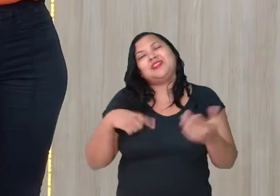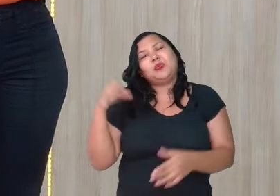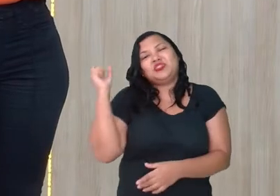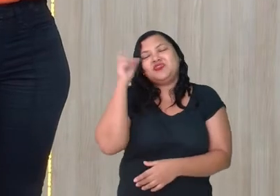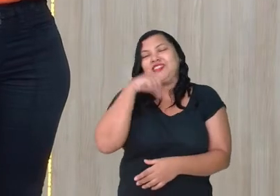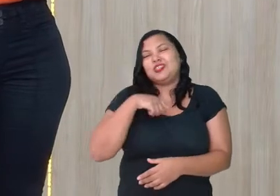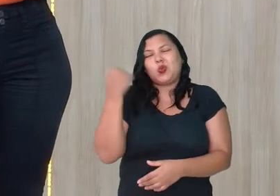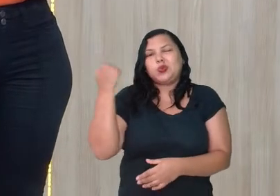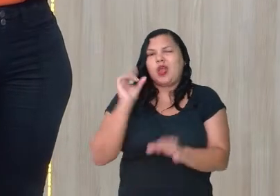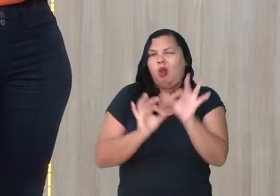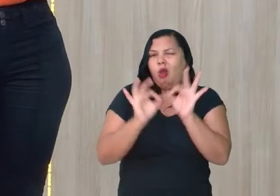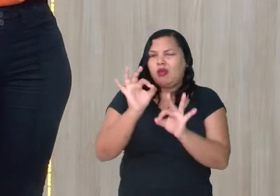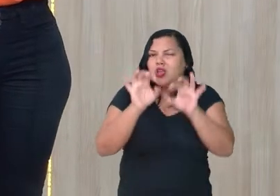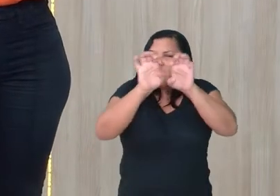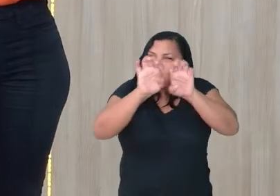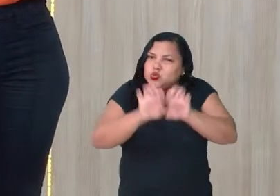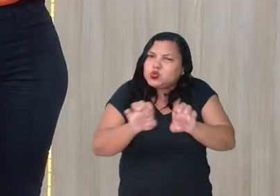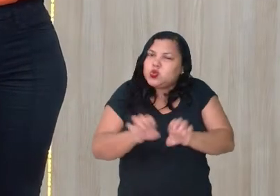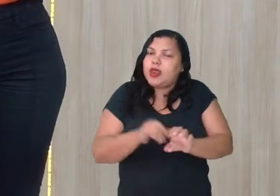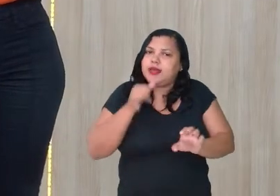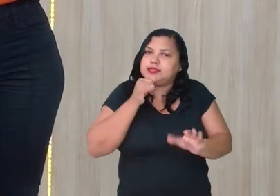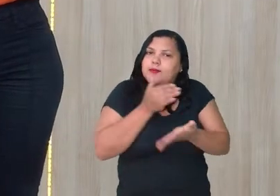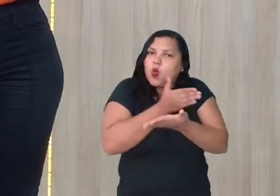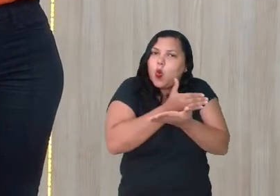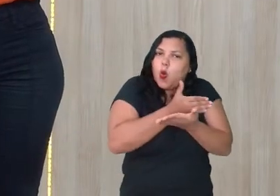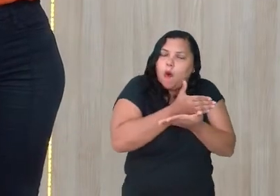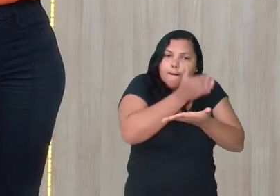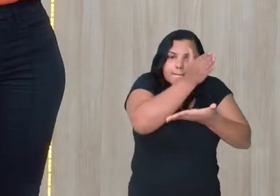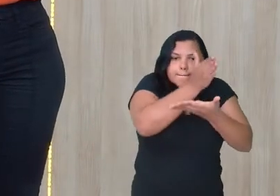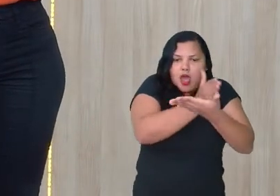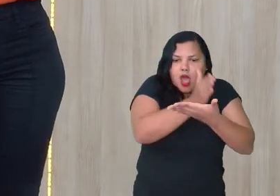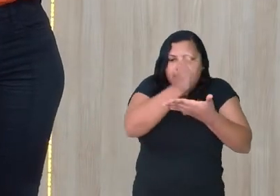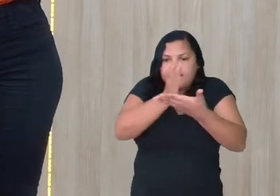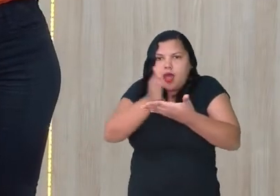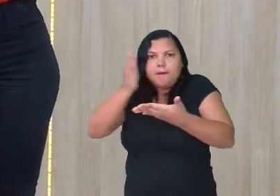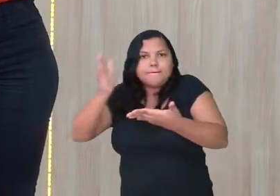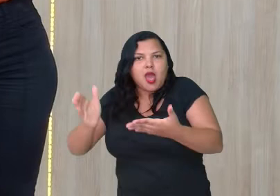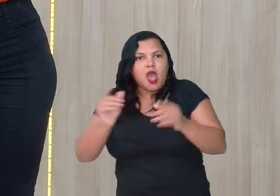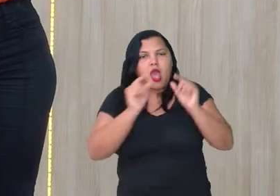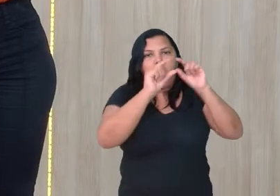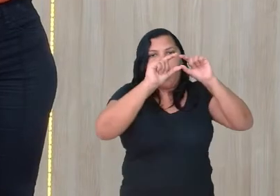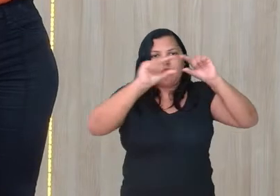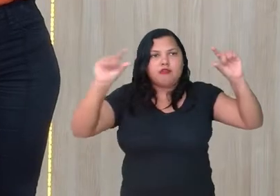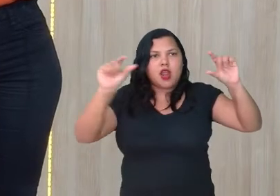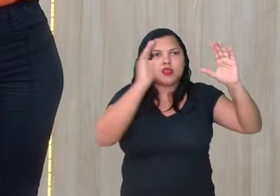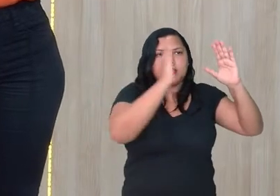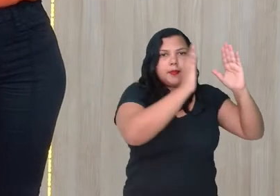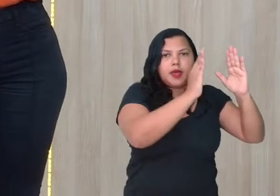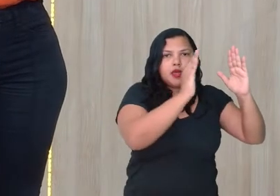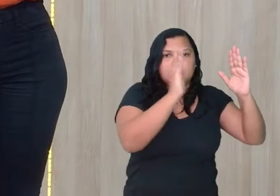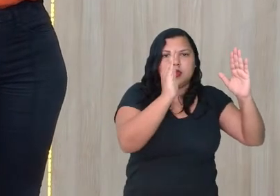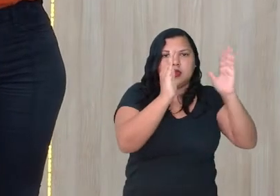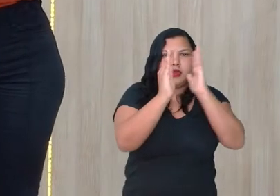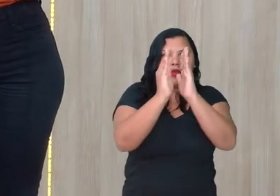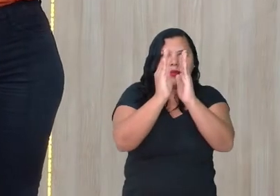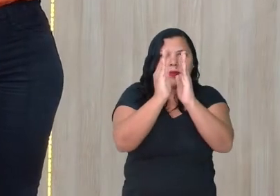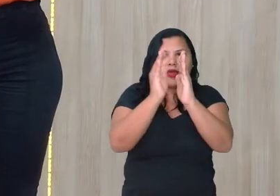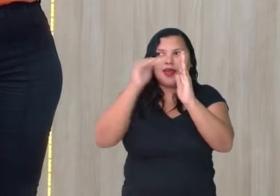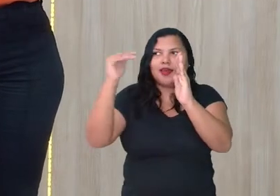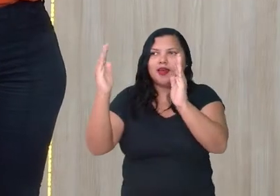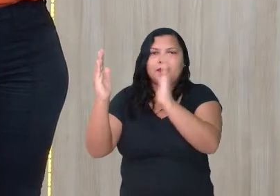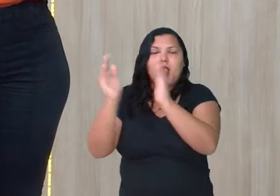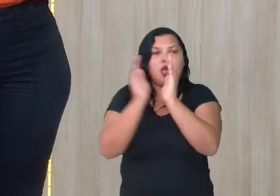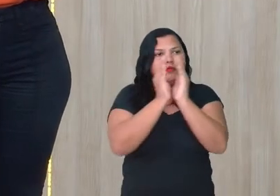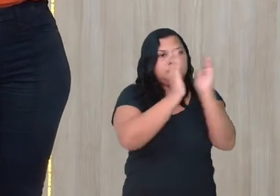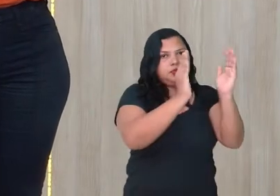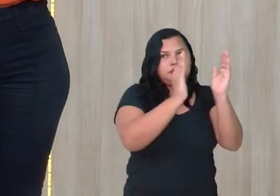corresponder, né? Aquela coisa que a gente utiliza o começo, o fim da palavra, o espaço para que a gente inicie uma outra palavra, né? A